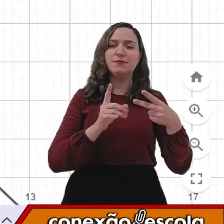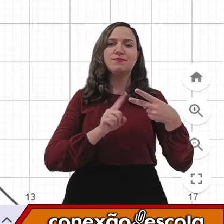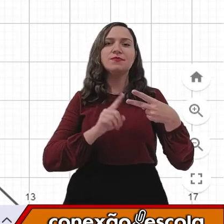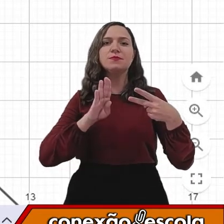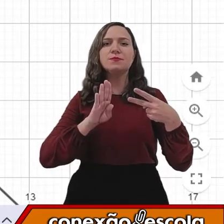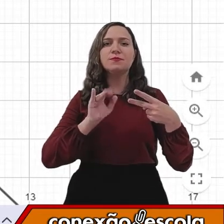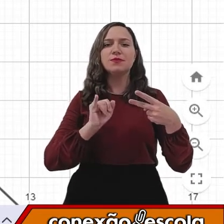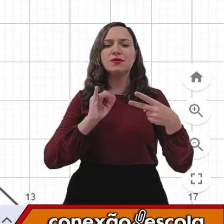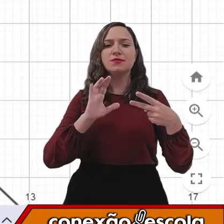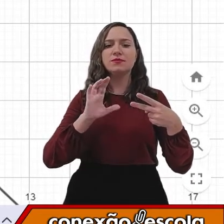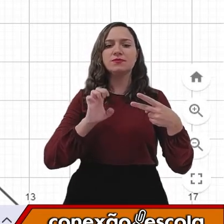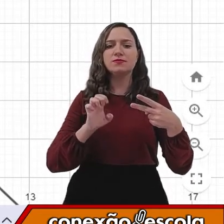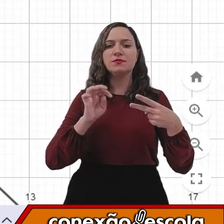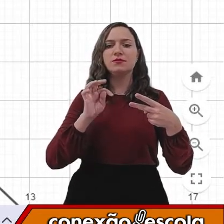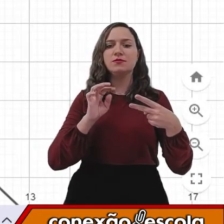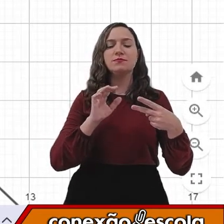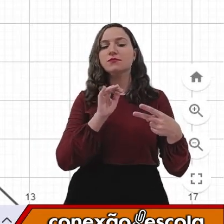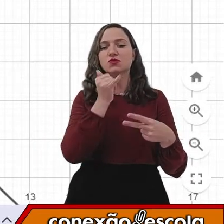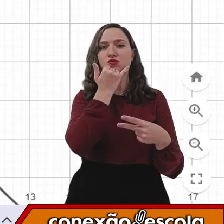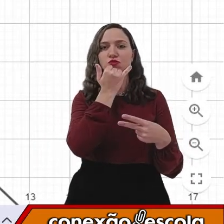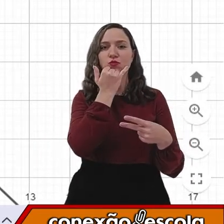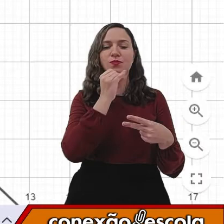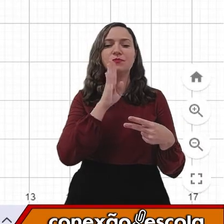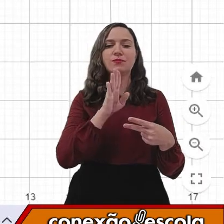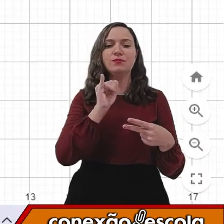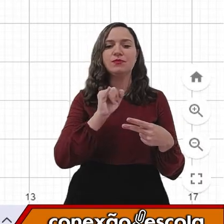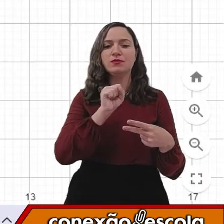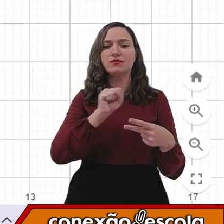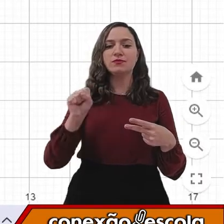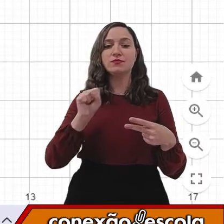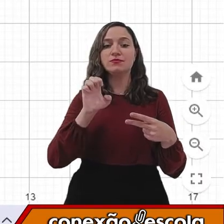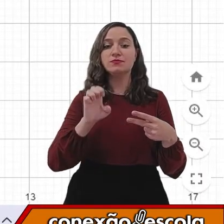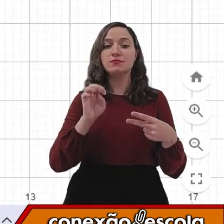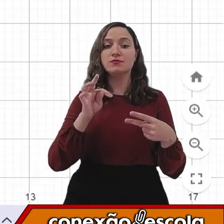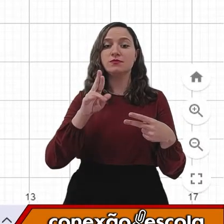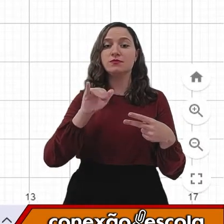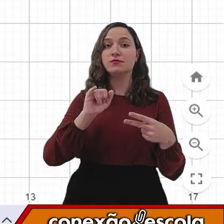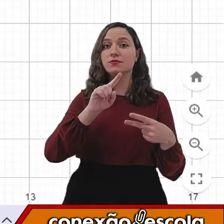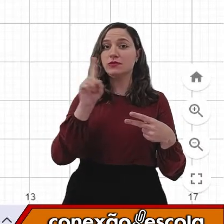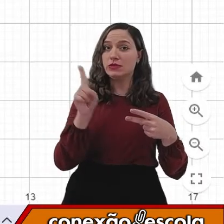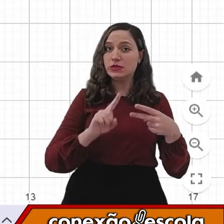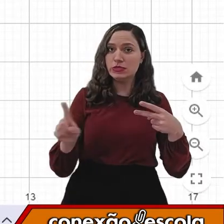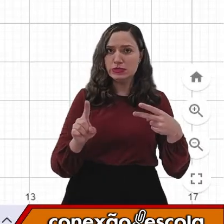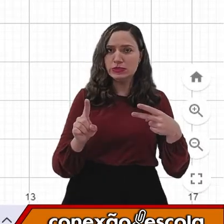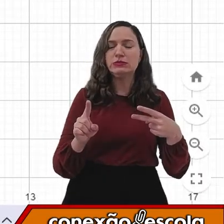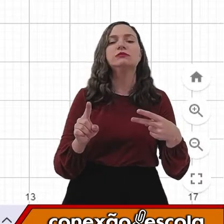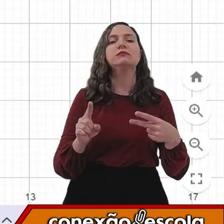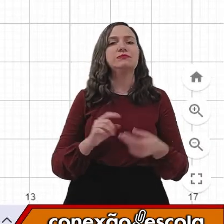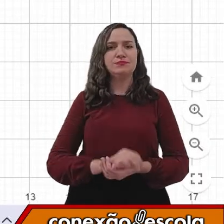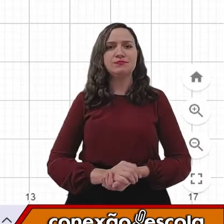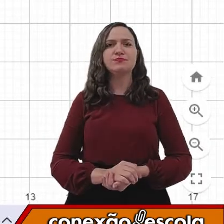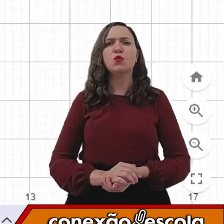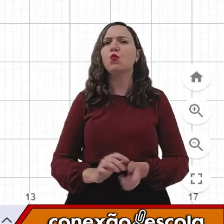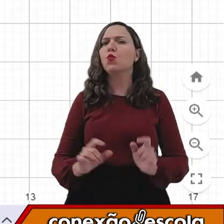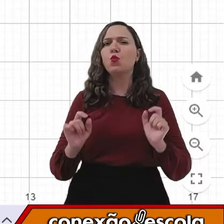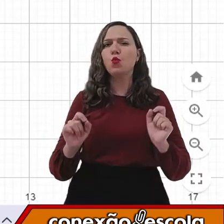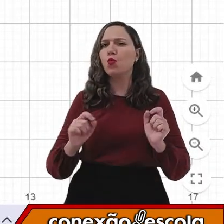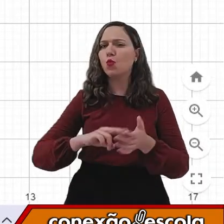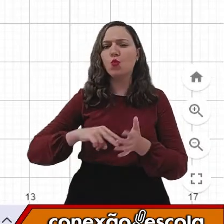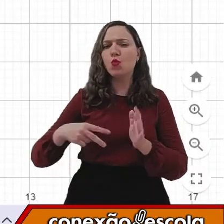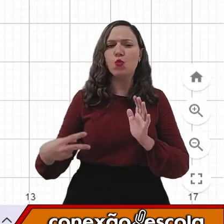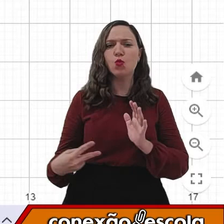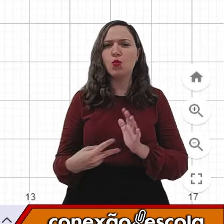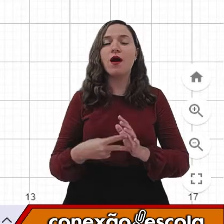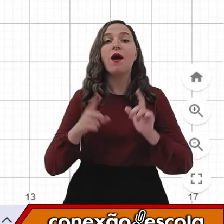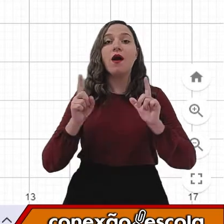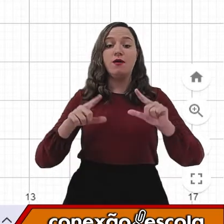bissetrizes. A bissetriz é essa mesmo que você acabou de lembrar aí. Bissetriz é aquela reta que